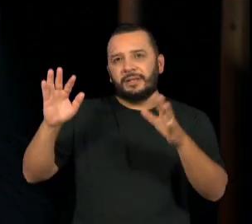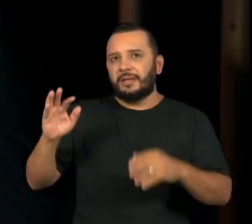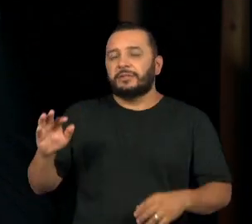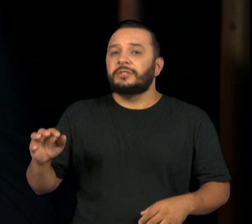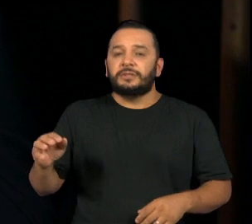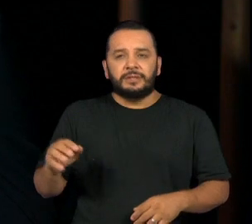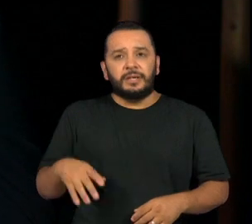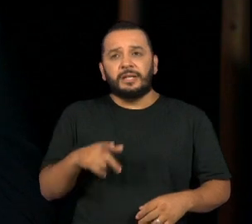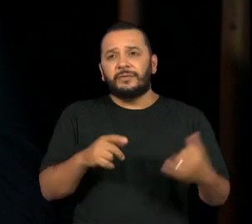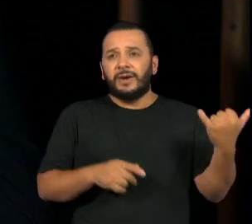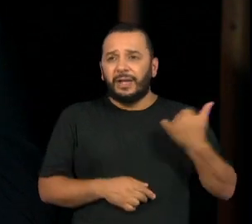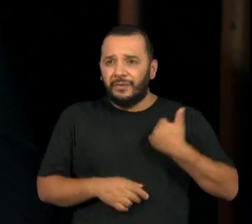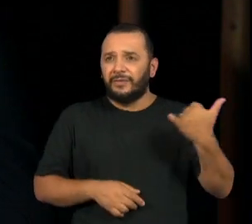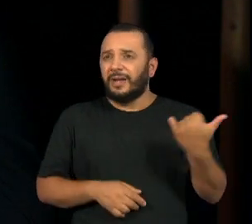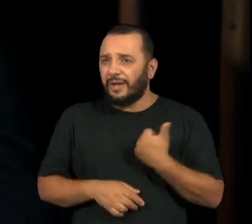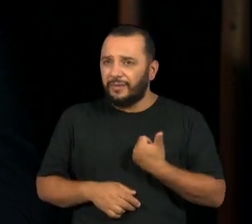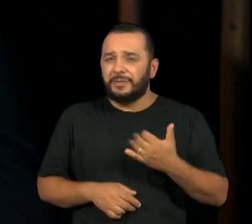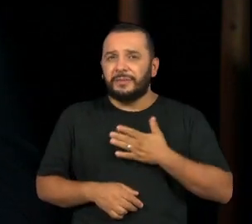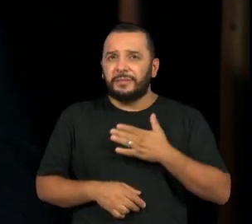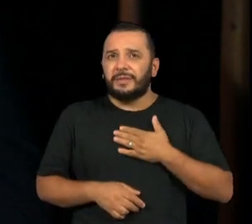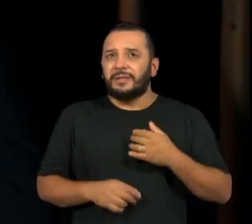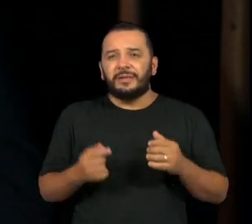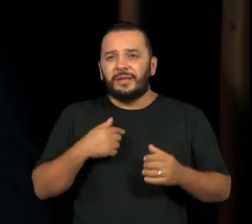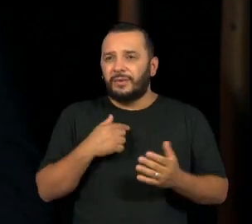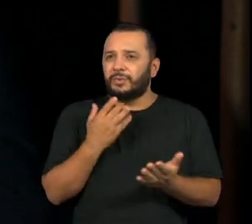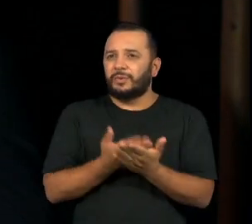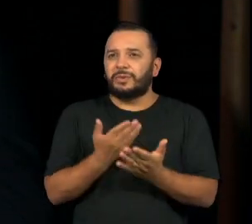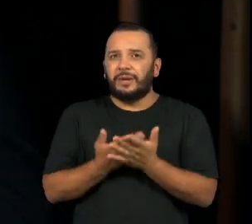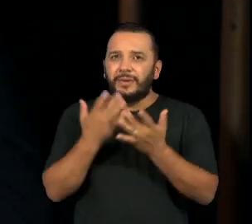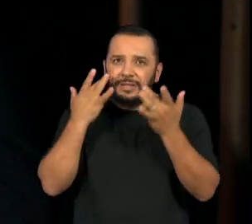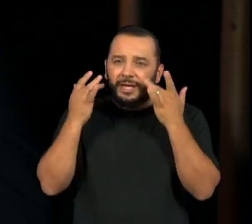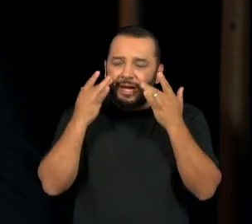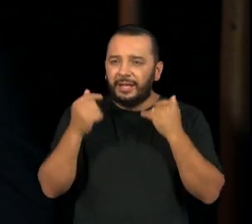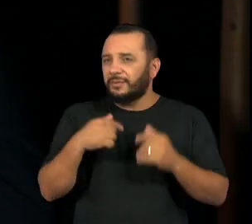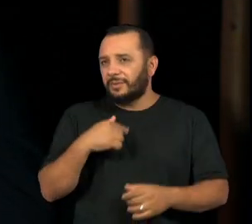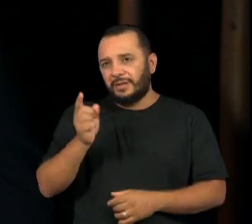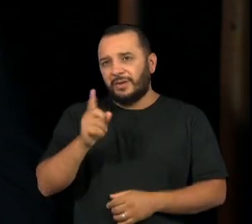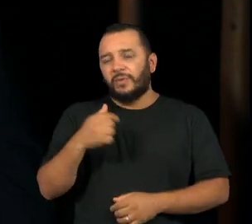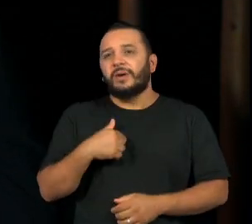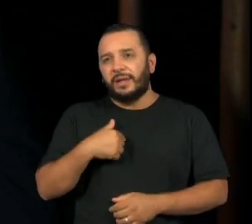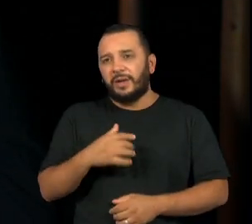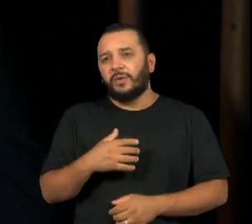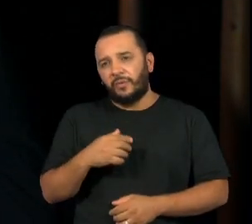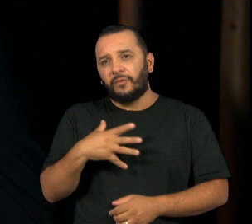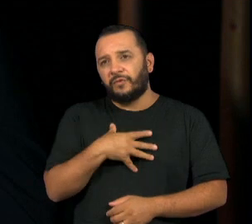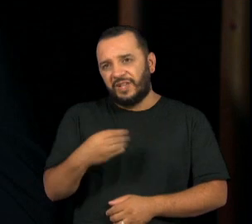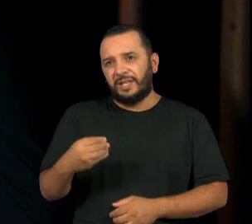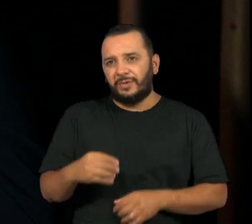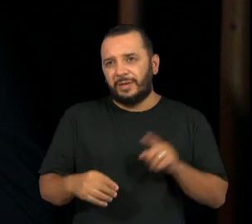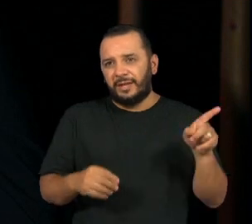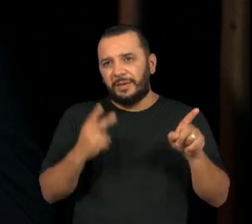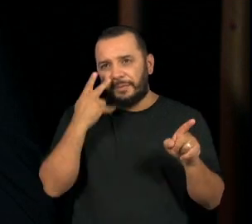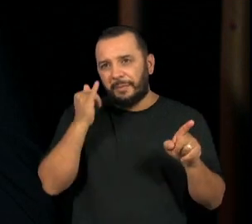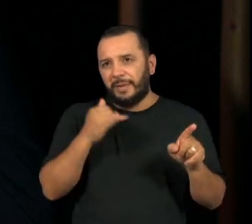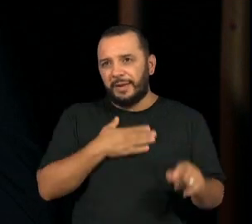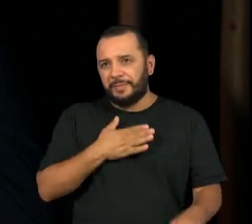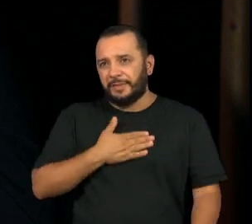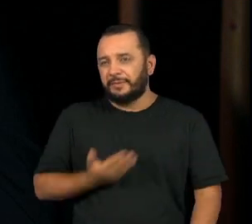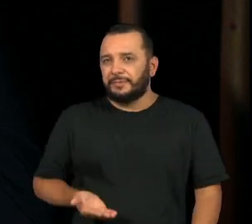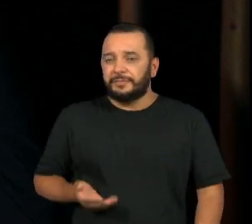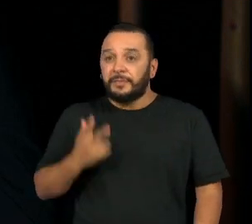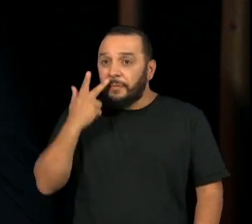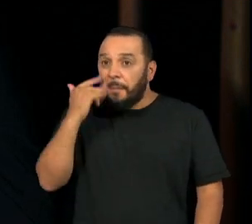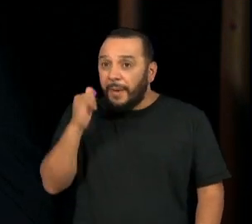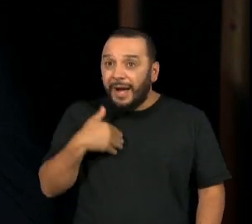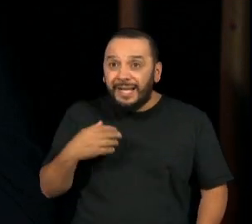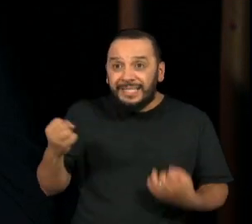fui ouvindo isso, só que assim, eu não era estudante de teatro, eu era o filho do Abu. Então, uma coisa que meu pai me